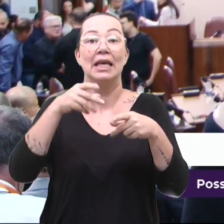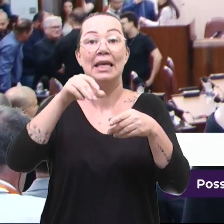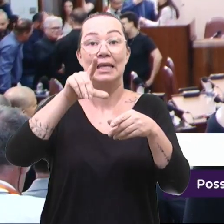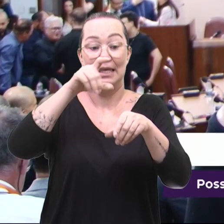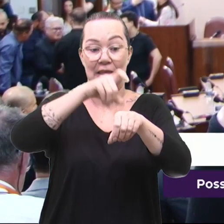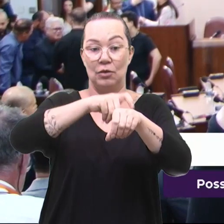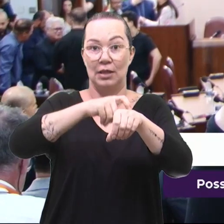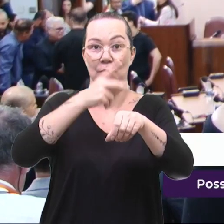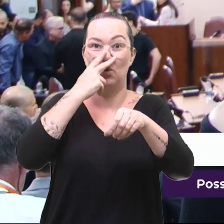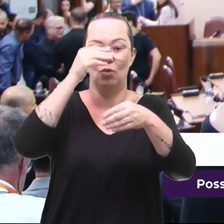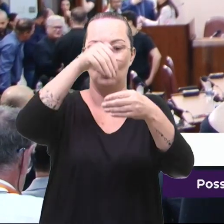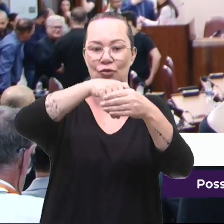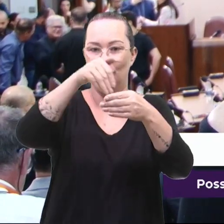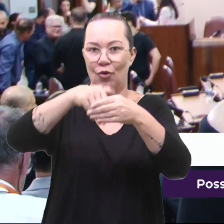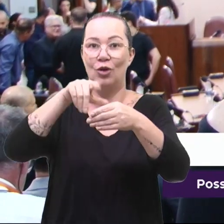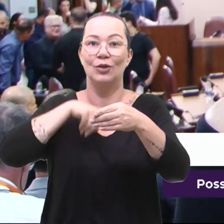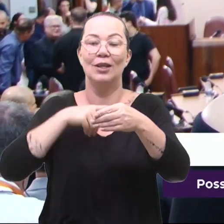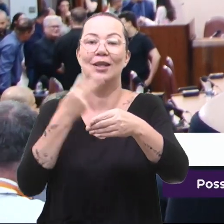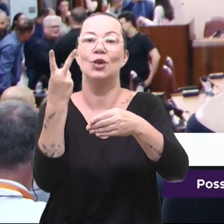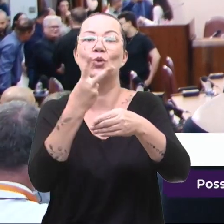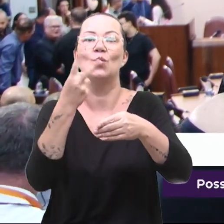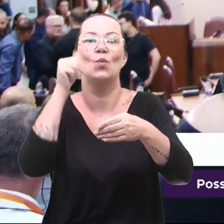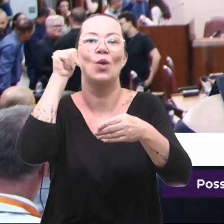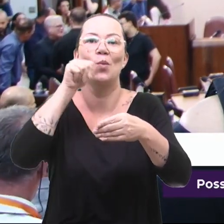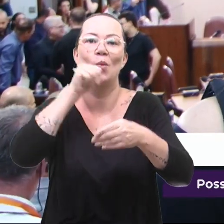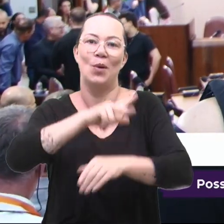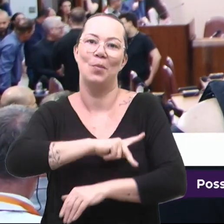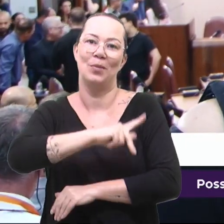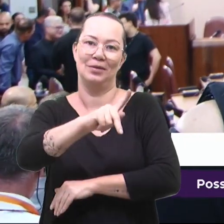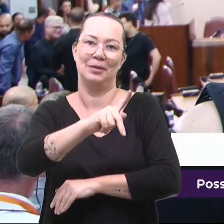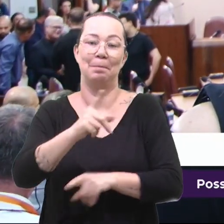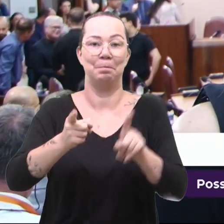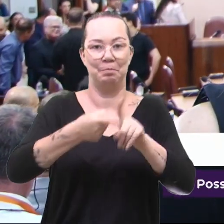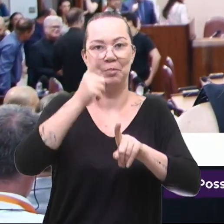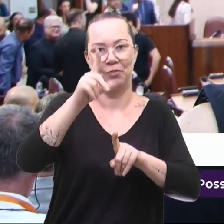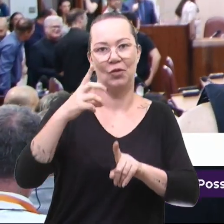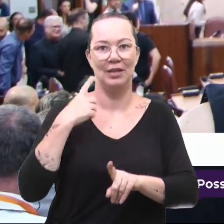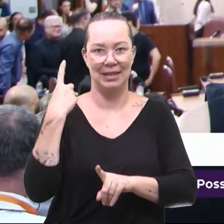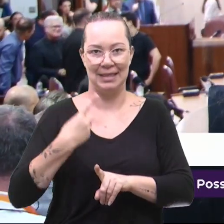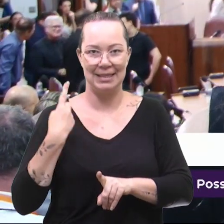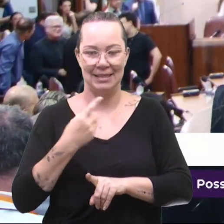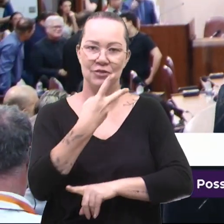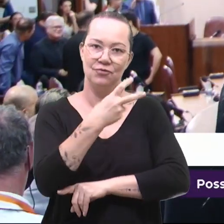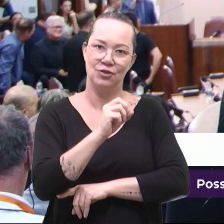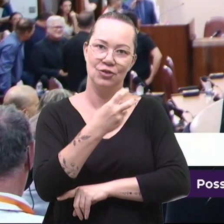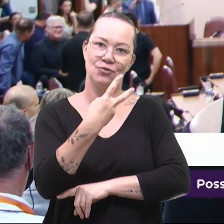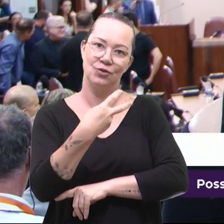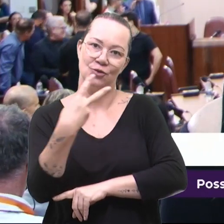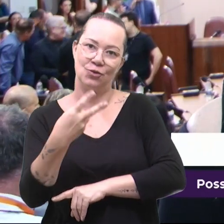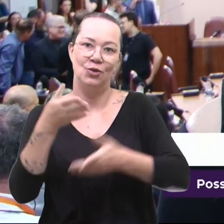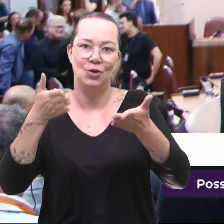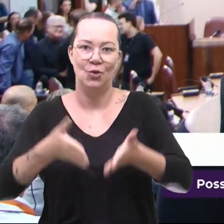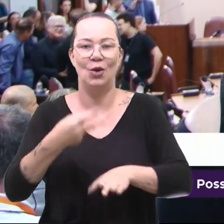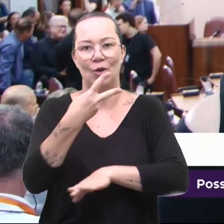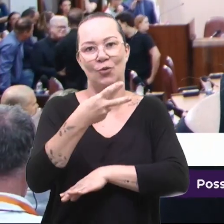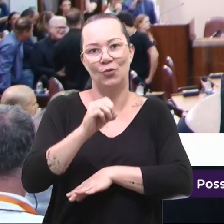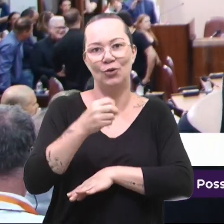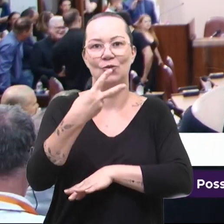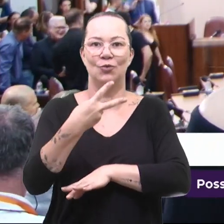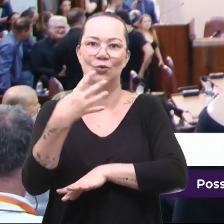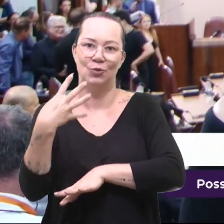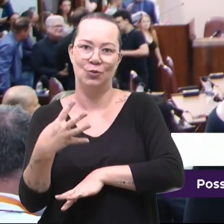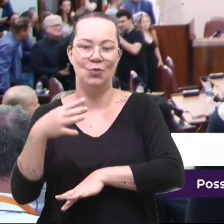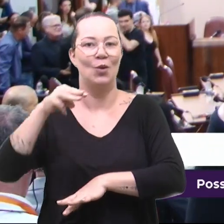duas mulheres presidindo o parlamento. Primeira vez Denise Pessoa em 22 e agora em 24 Marisol